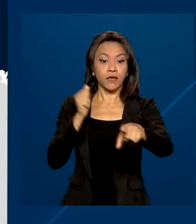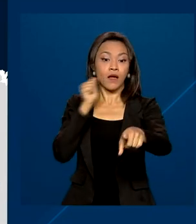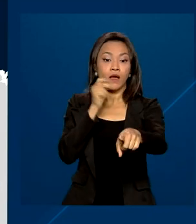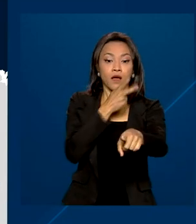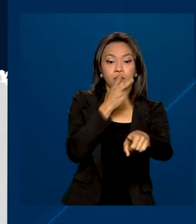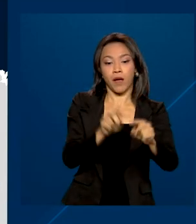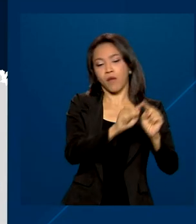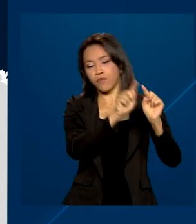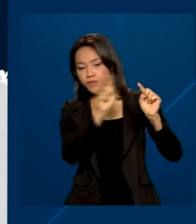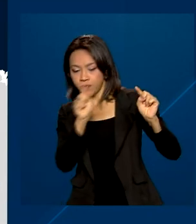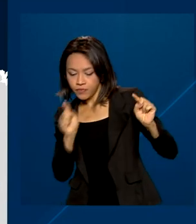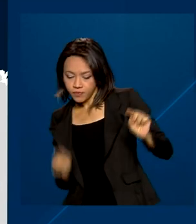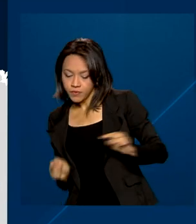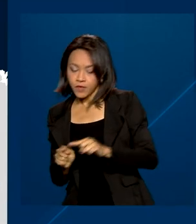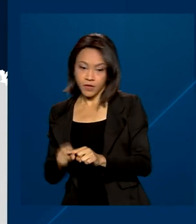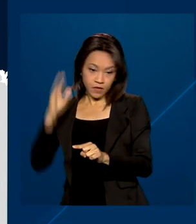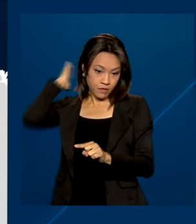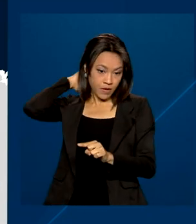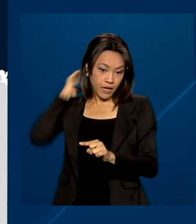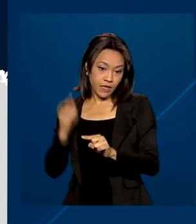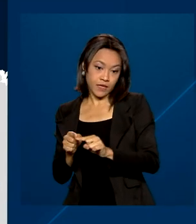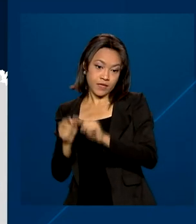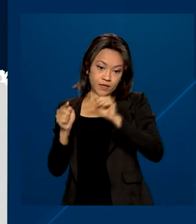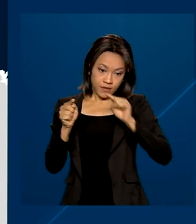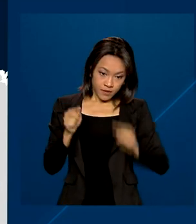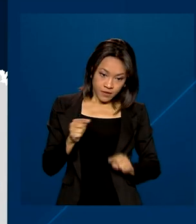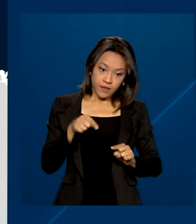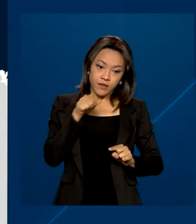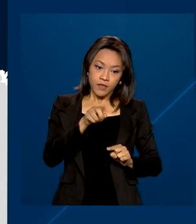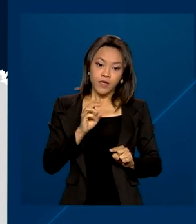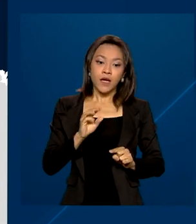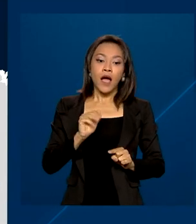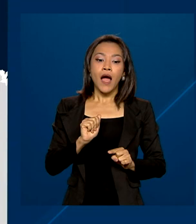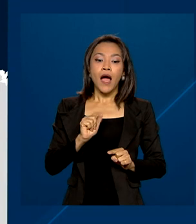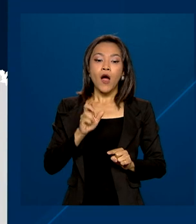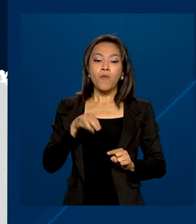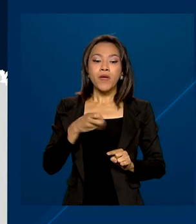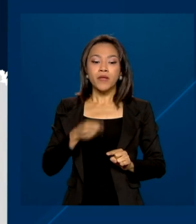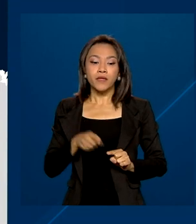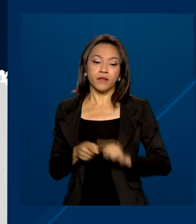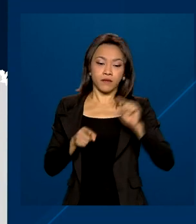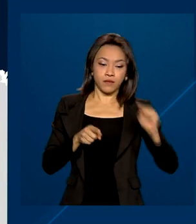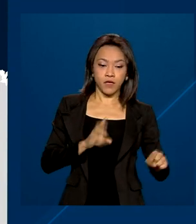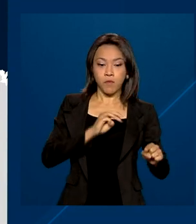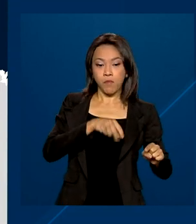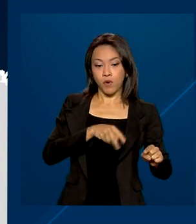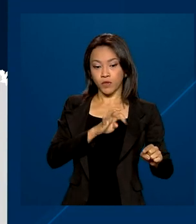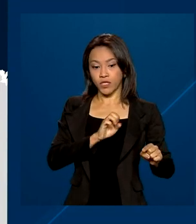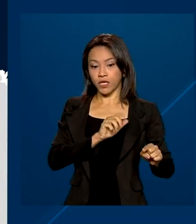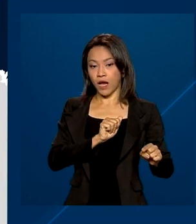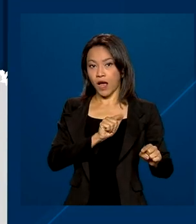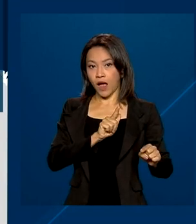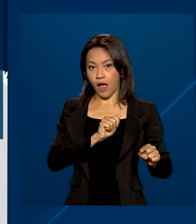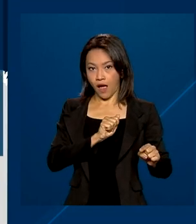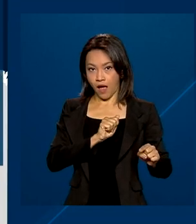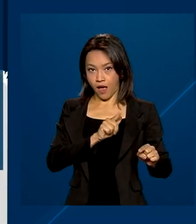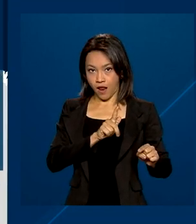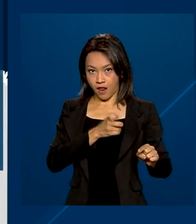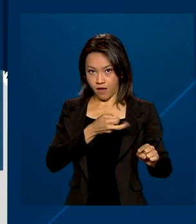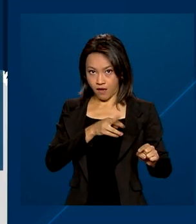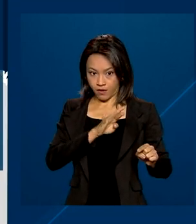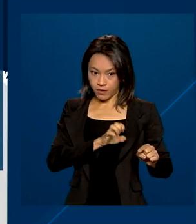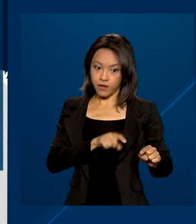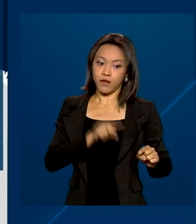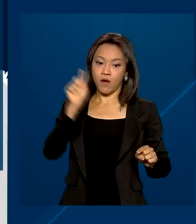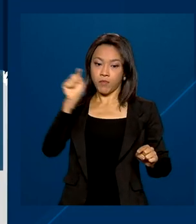Alenquer, no Pará, passando pelas cidades paraenses de Almeirim, Monte Alegre e Santarém. O sinal da fibra